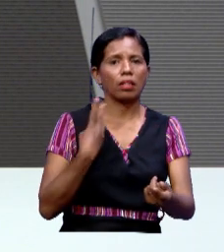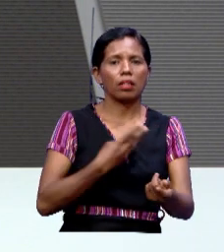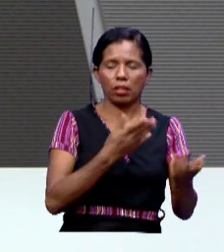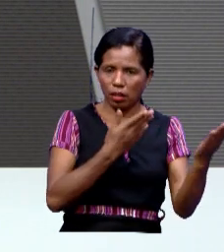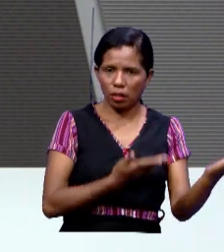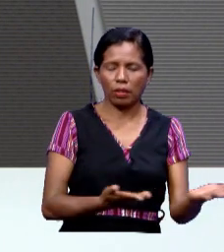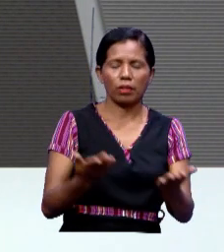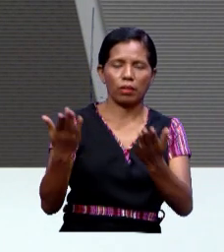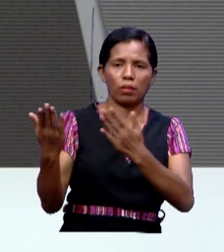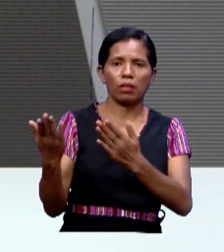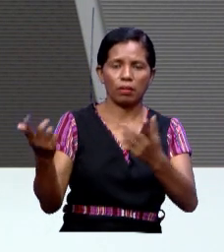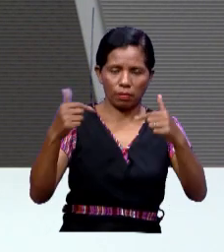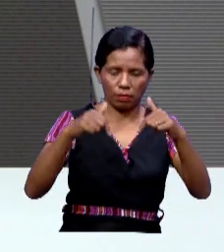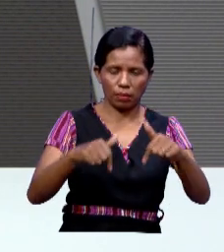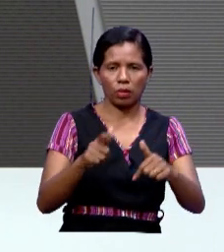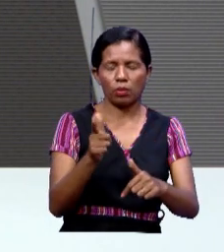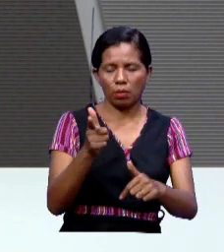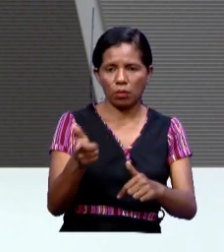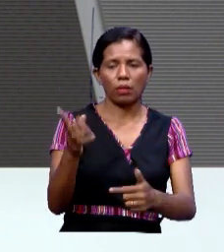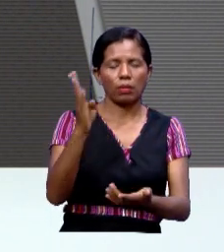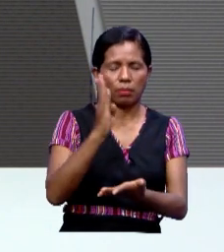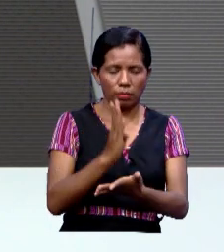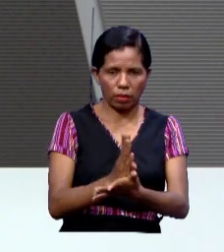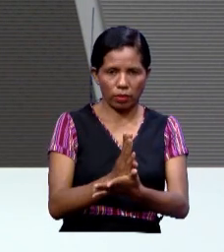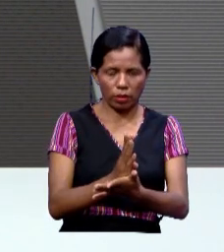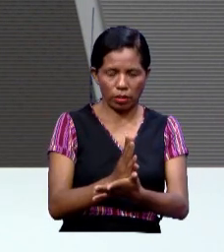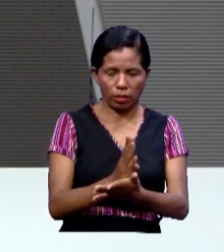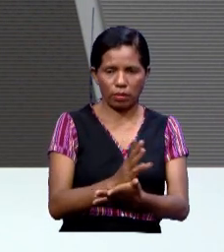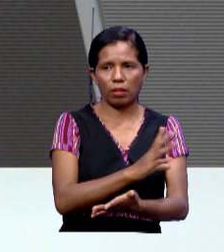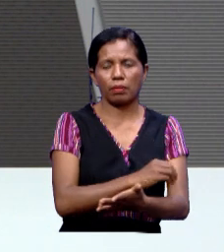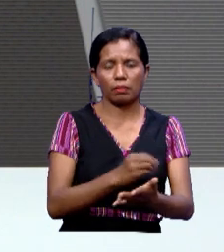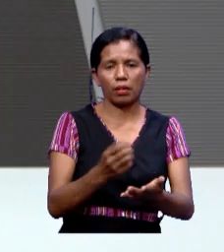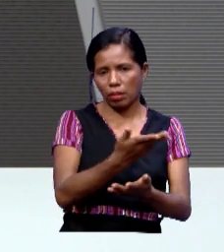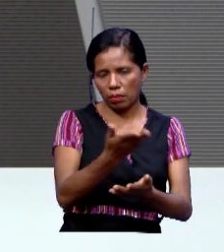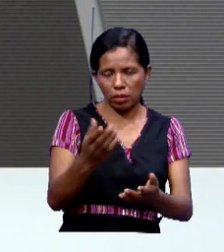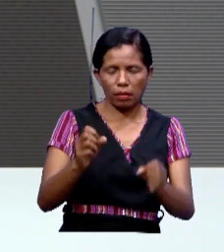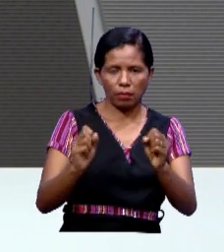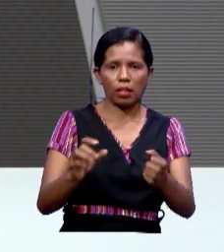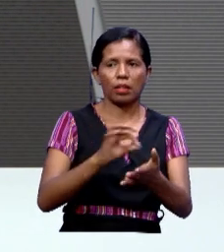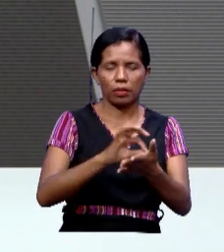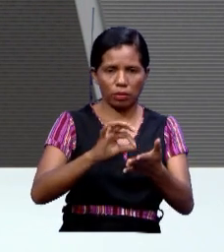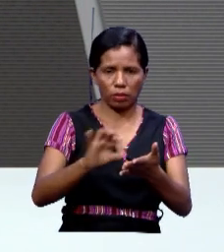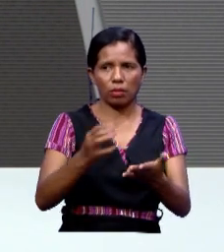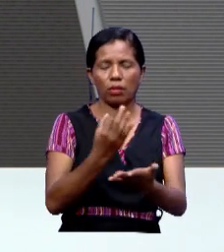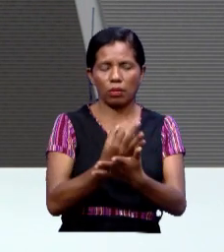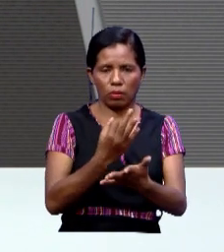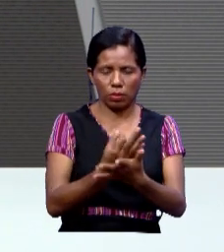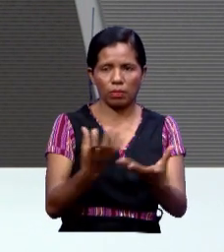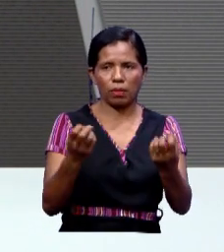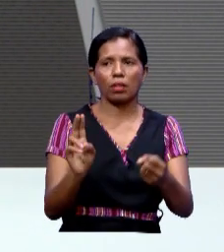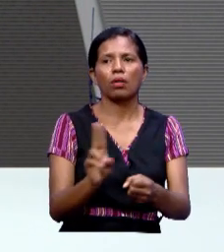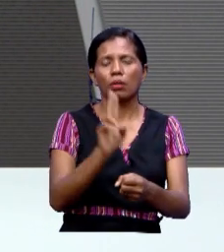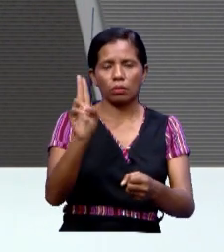de 20 bilhões liu ba kofre estado tu bocha na pele sura de osan lobo kira maka uza